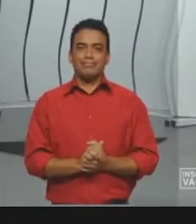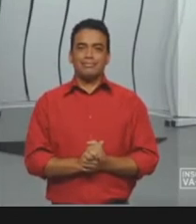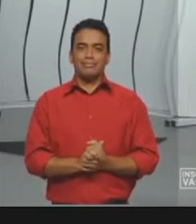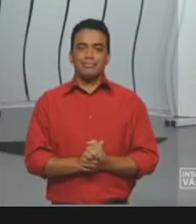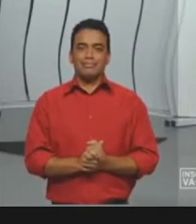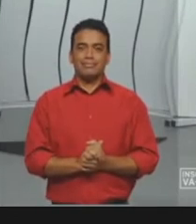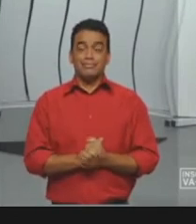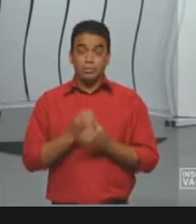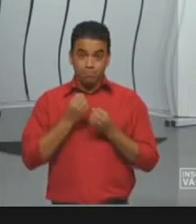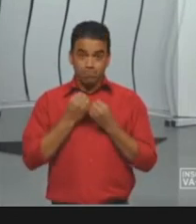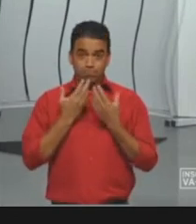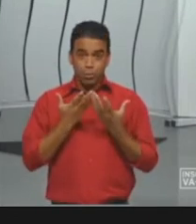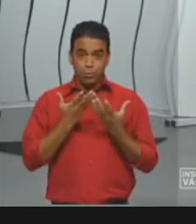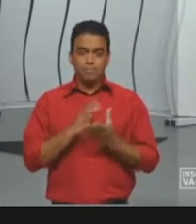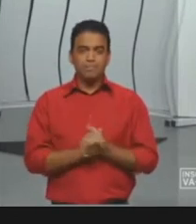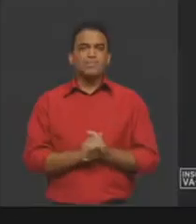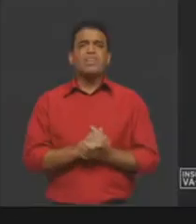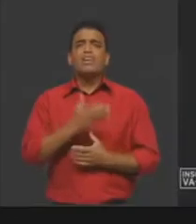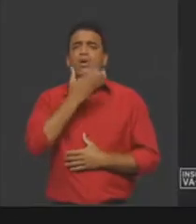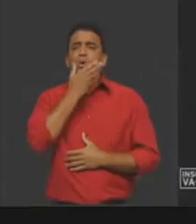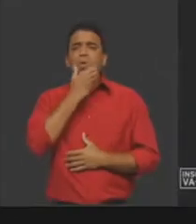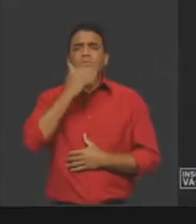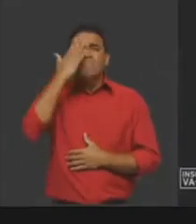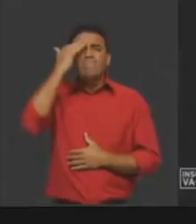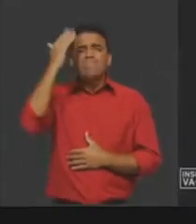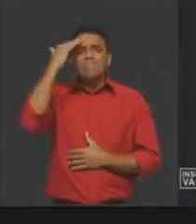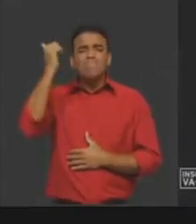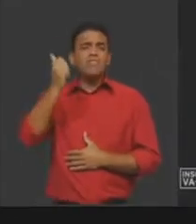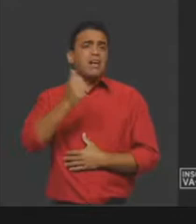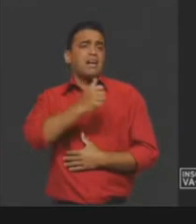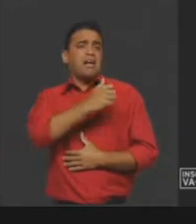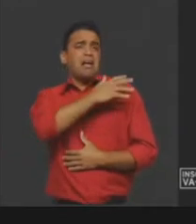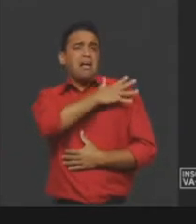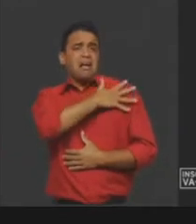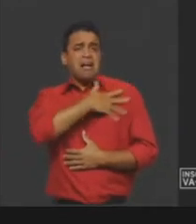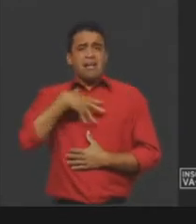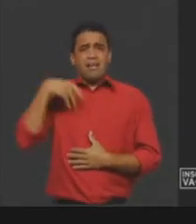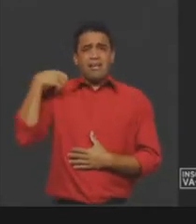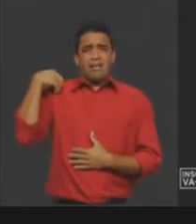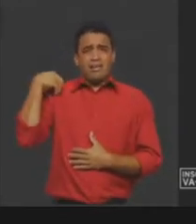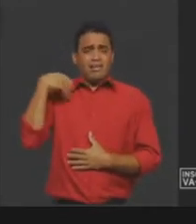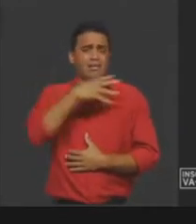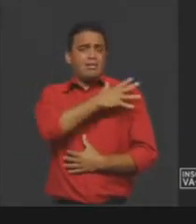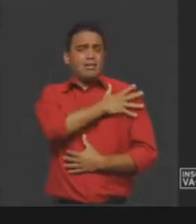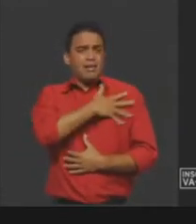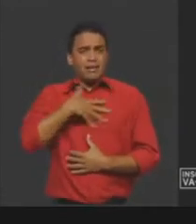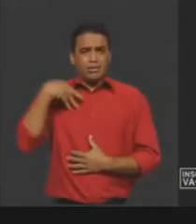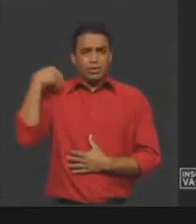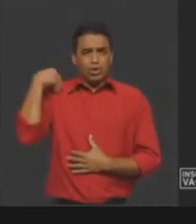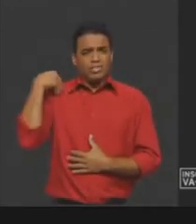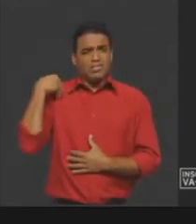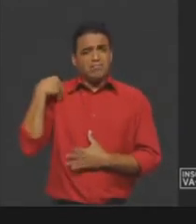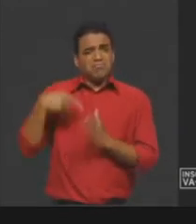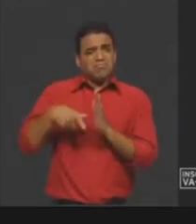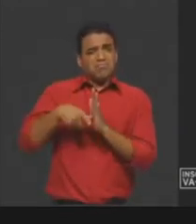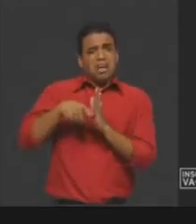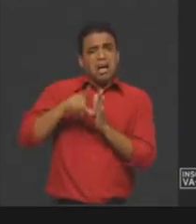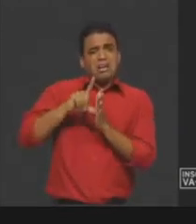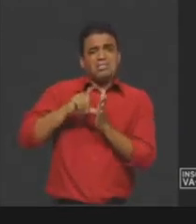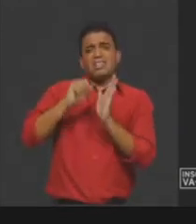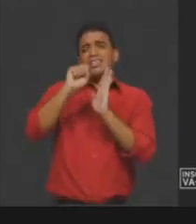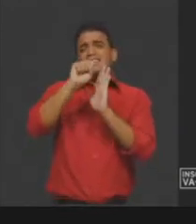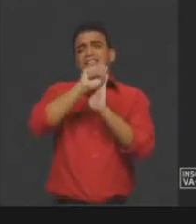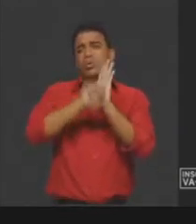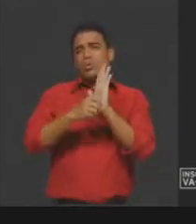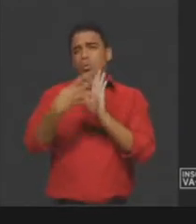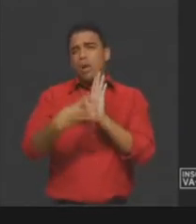Bom, Aristóteles, já no século IV antes de Cristo, já tinha classificado os animais de acordo com a presença